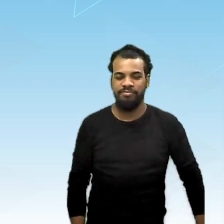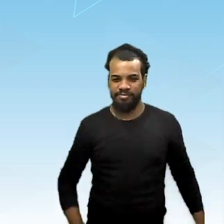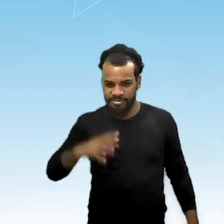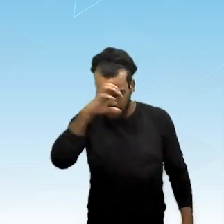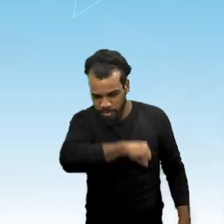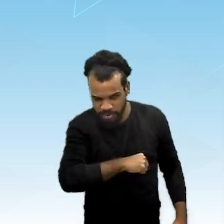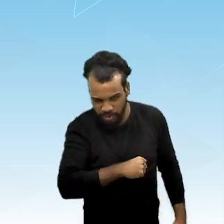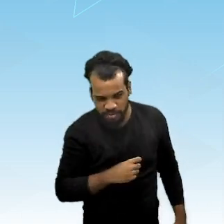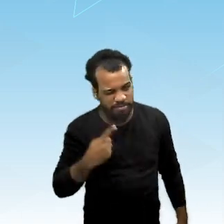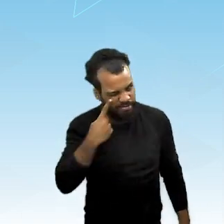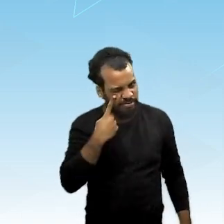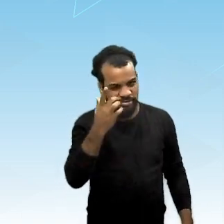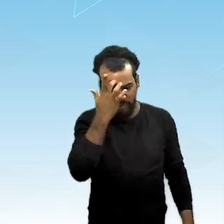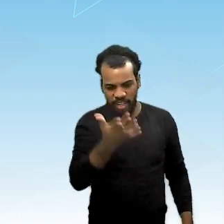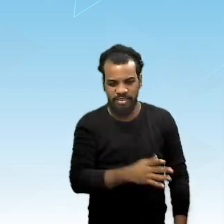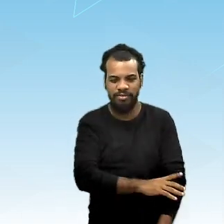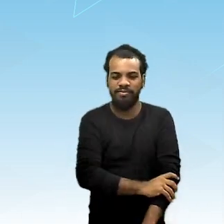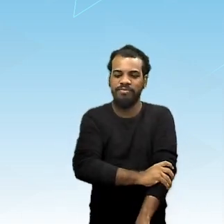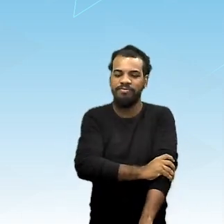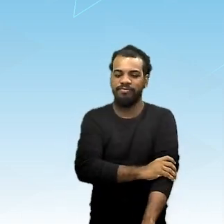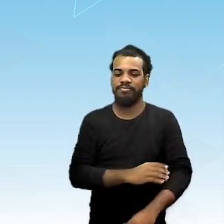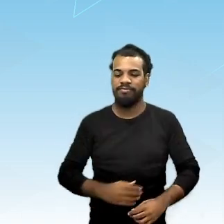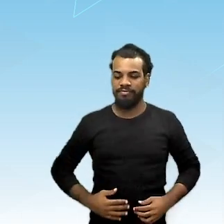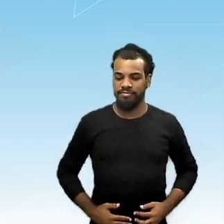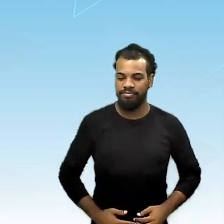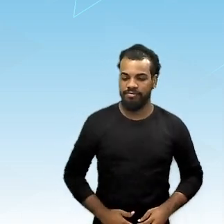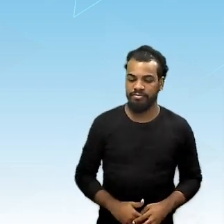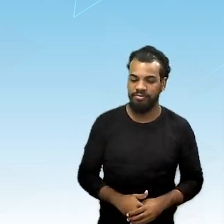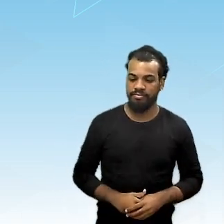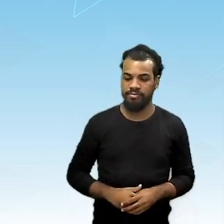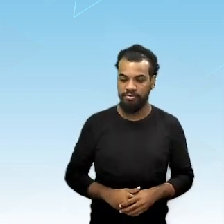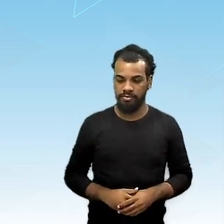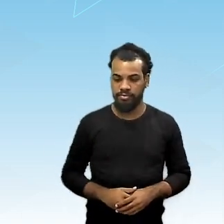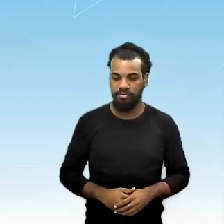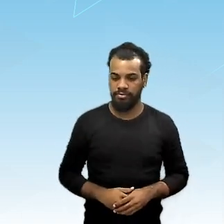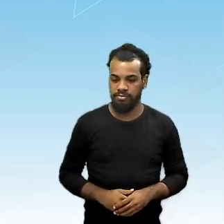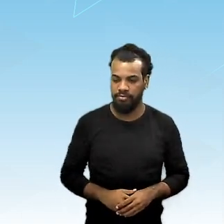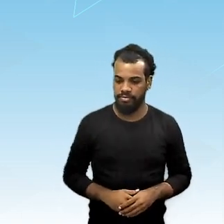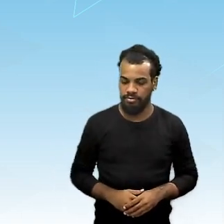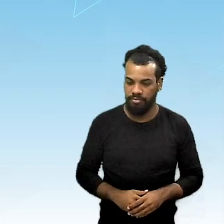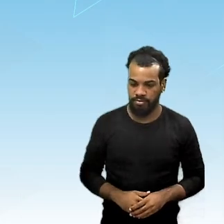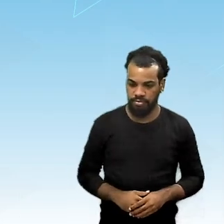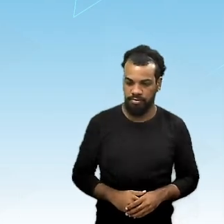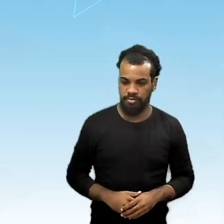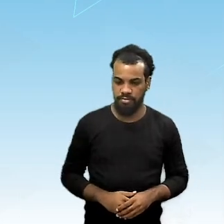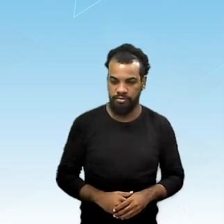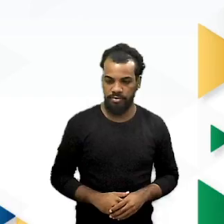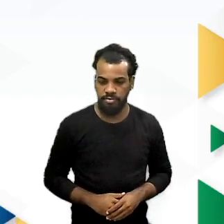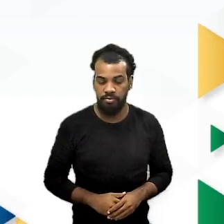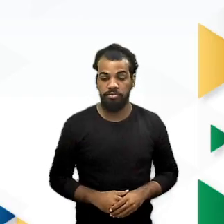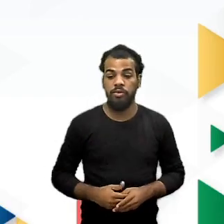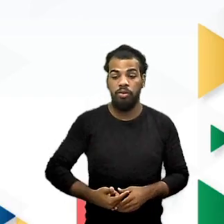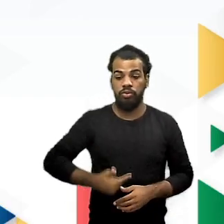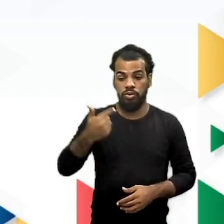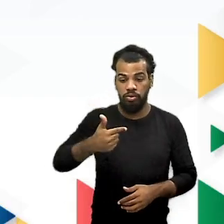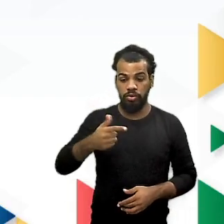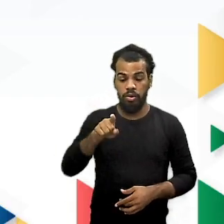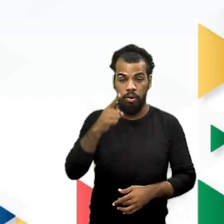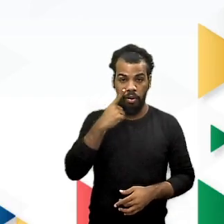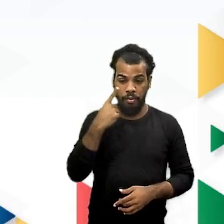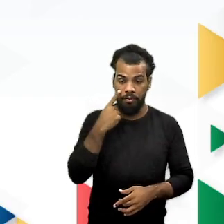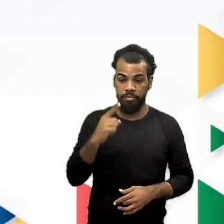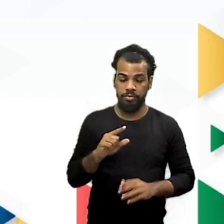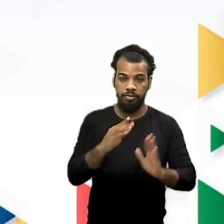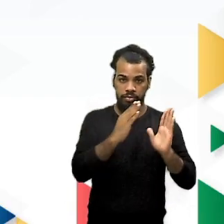fácil a sequência? Então vem comigo, vou te mostrar agora, ó. Segunda questão. Dada a lei de formação na sequência numérica de